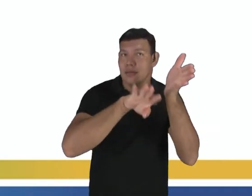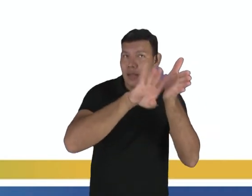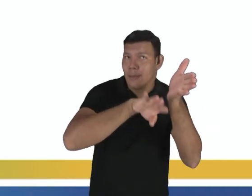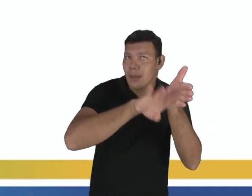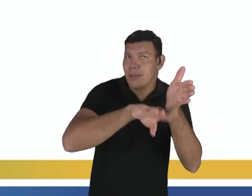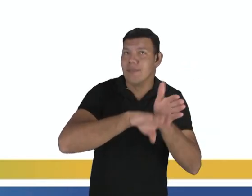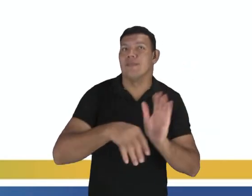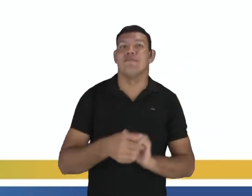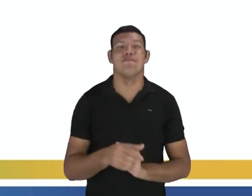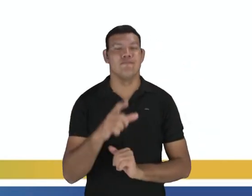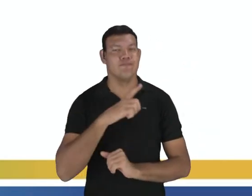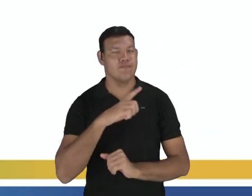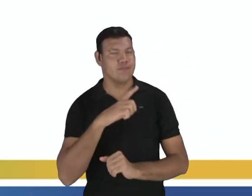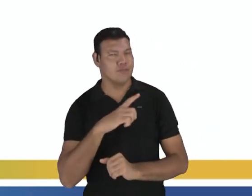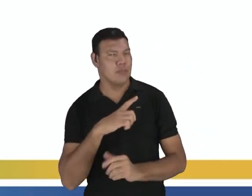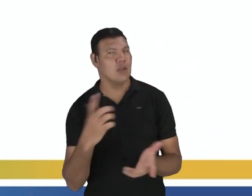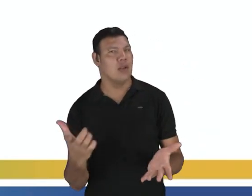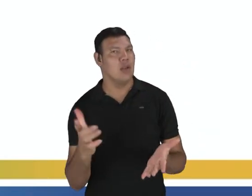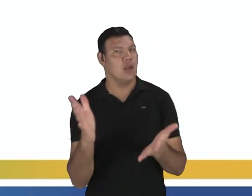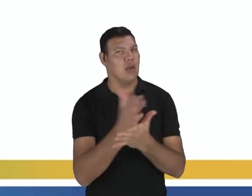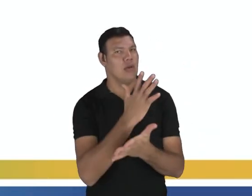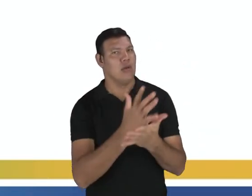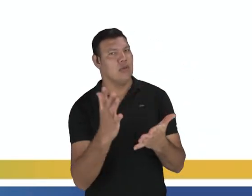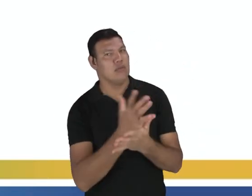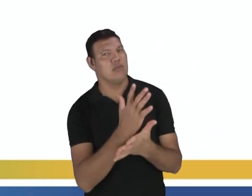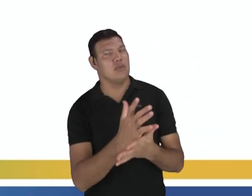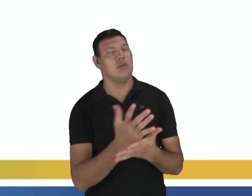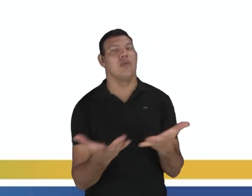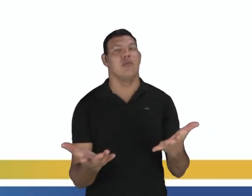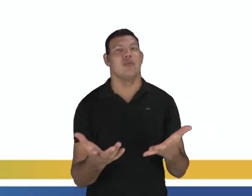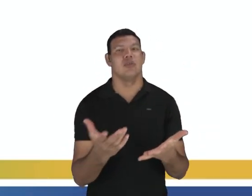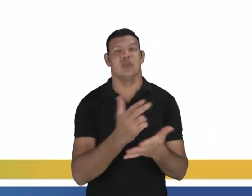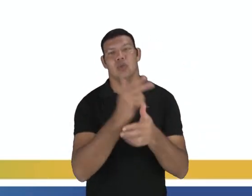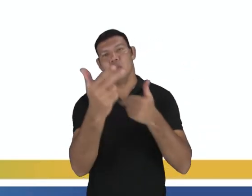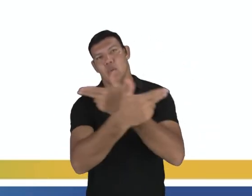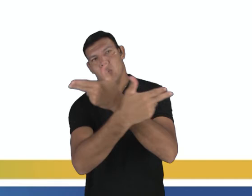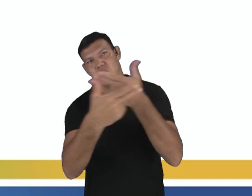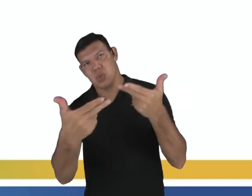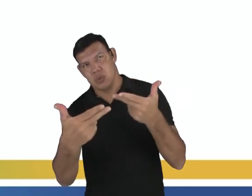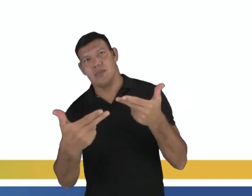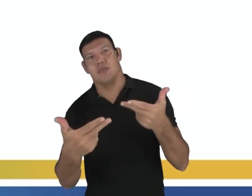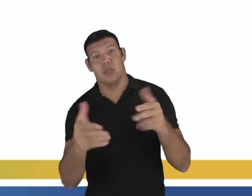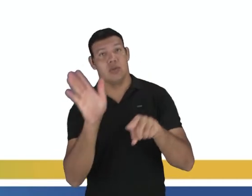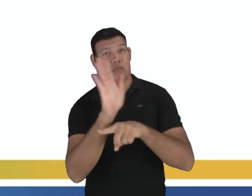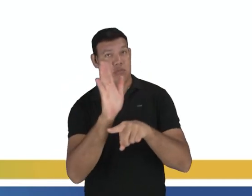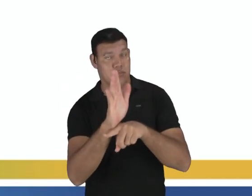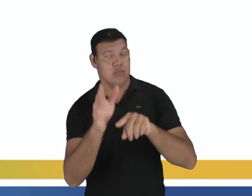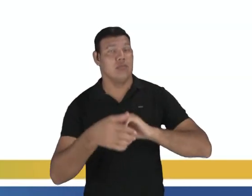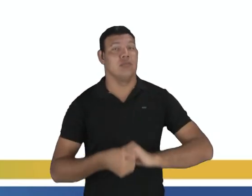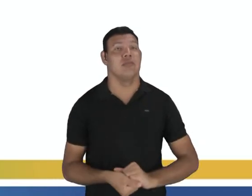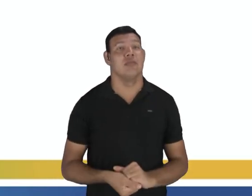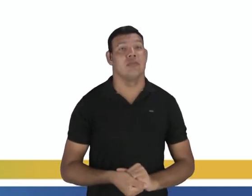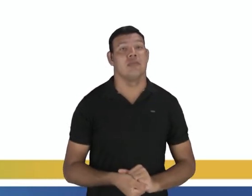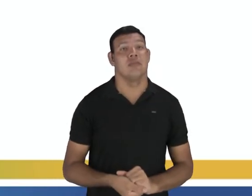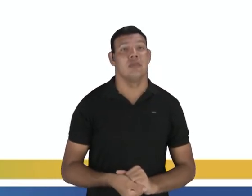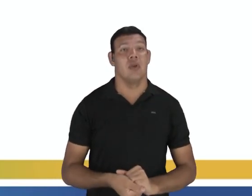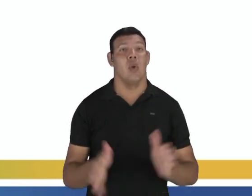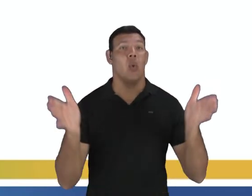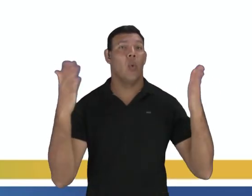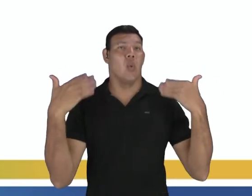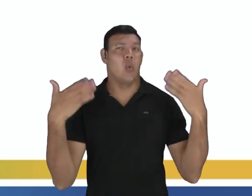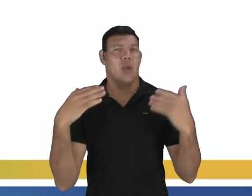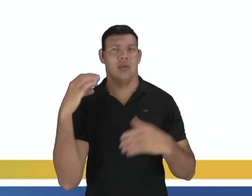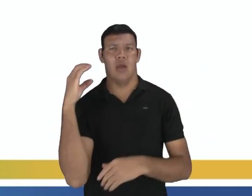decomposição, existem alguns agentes físicos que vai influenciar nessa decomposição. Se a gente utilizar